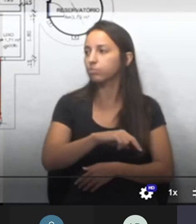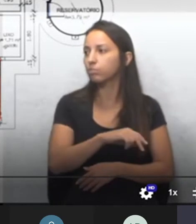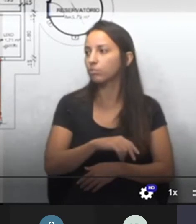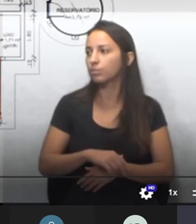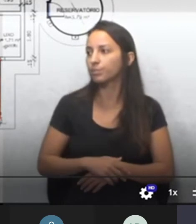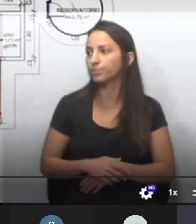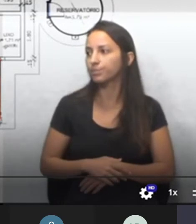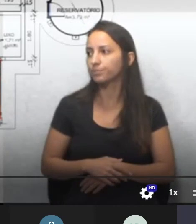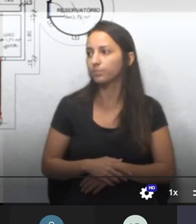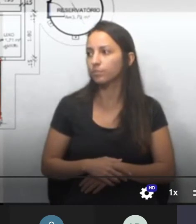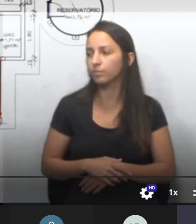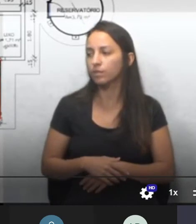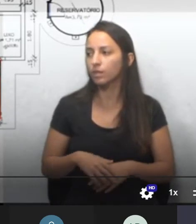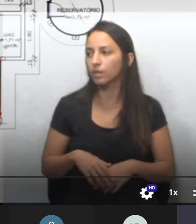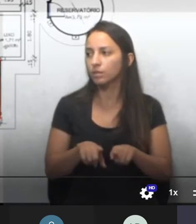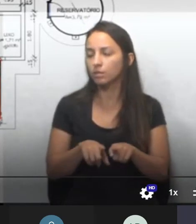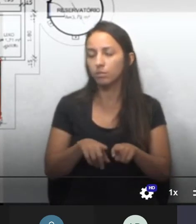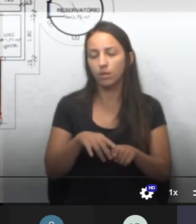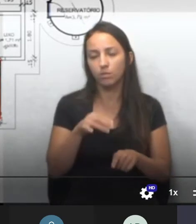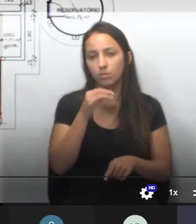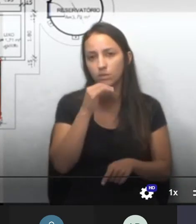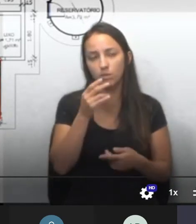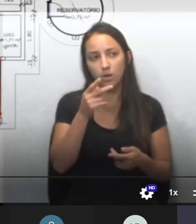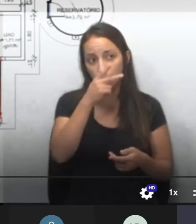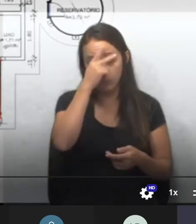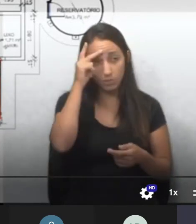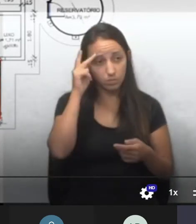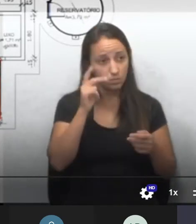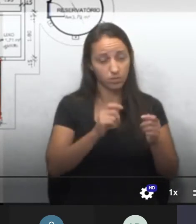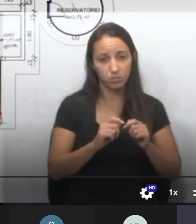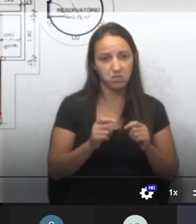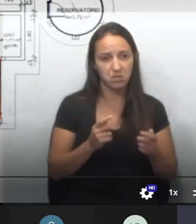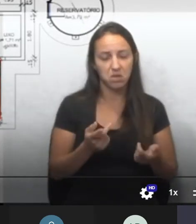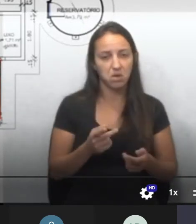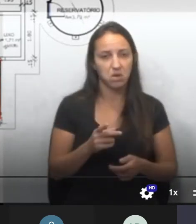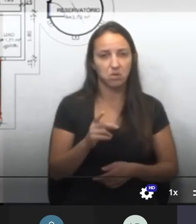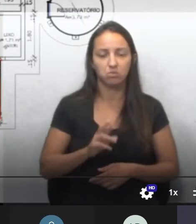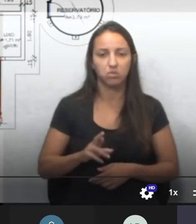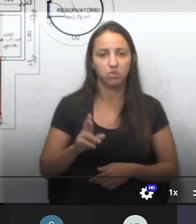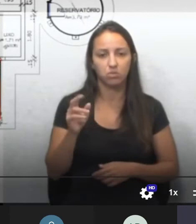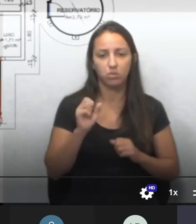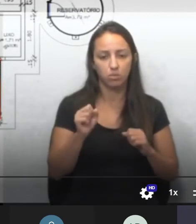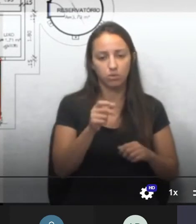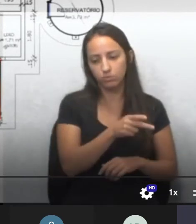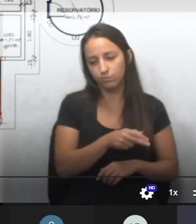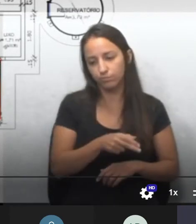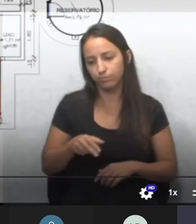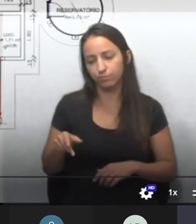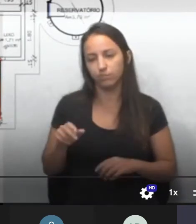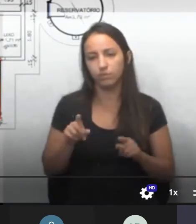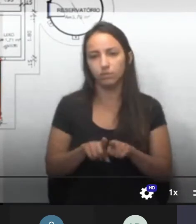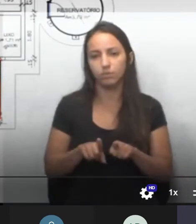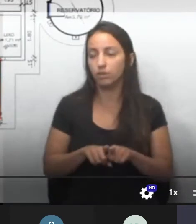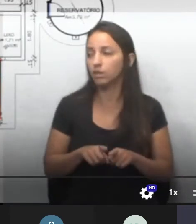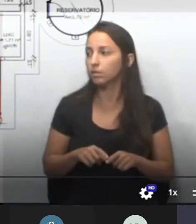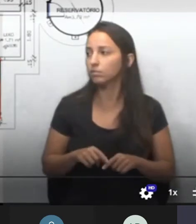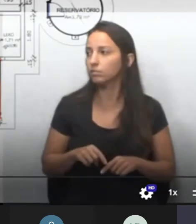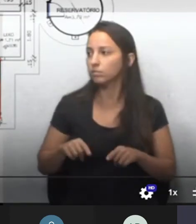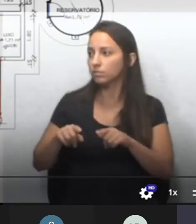área, como um pessoal da administração, um diretor, pode entrar aqui também. A área